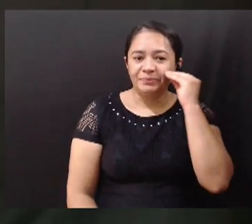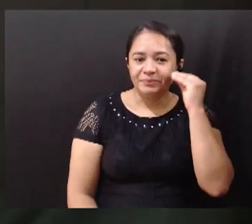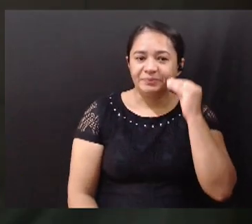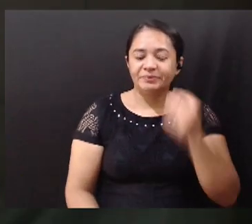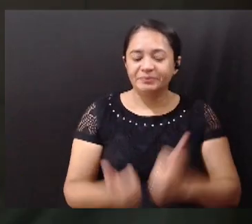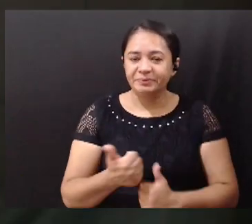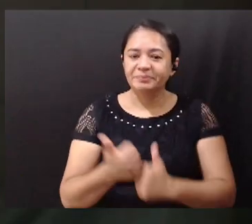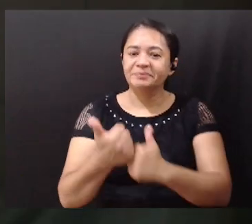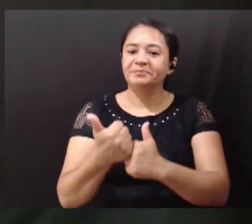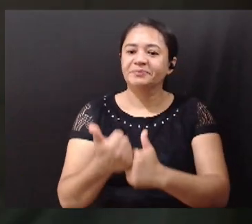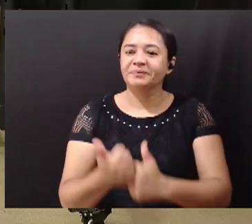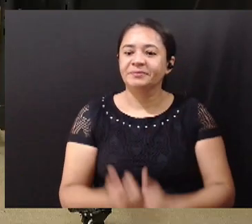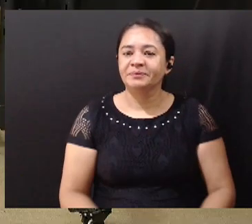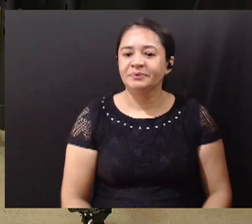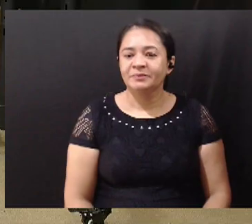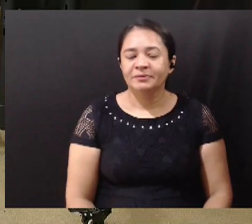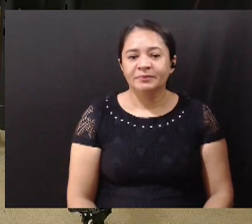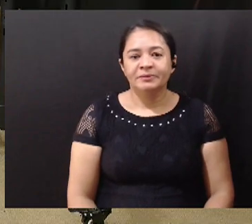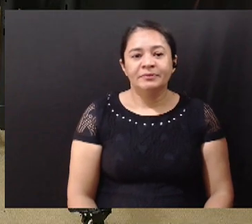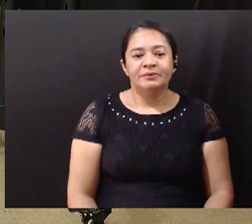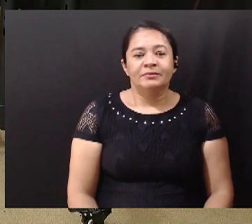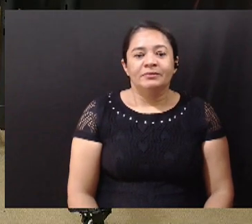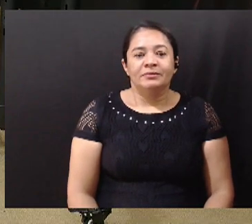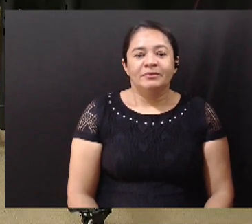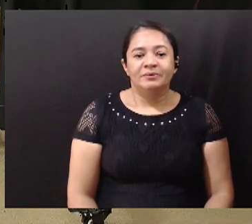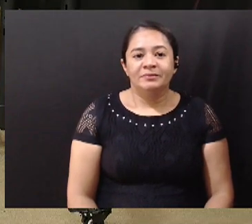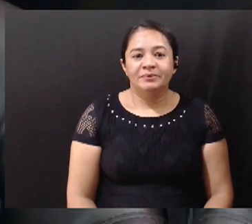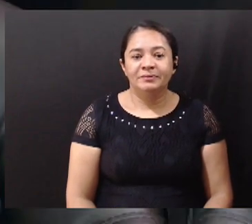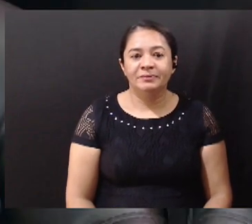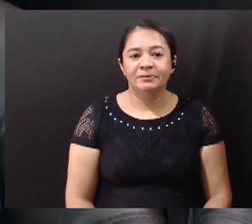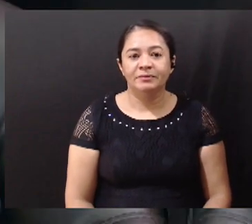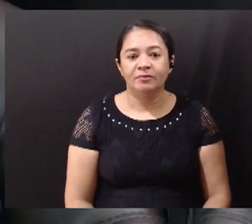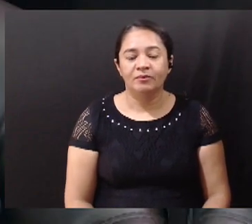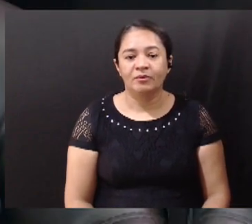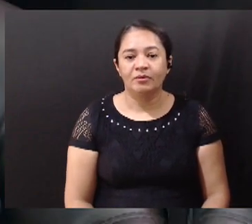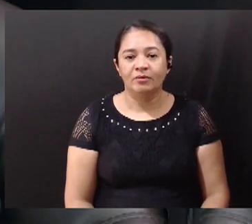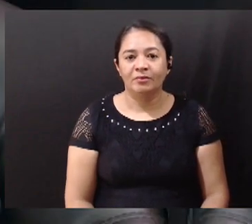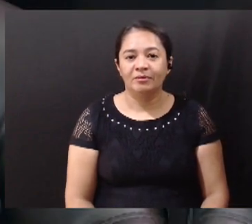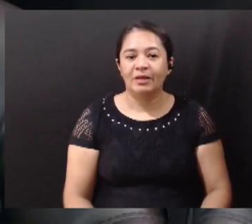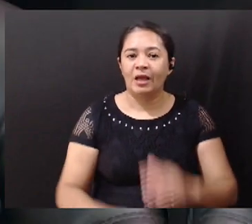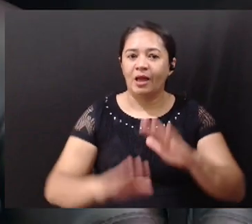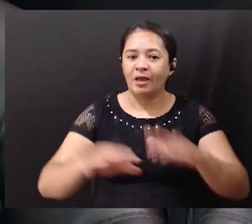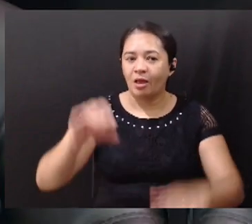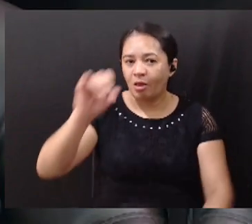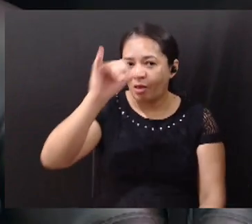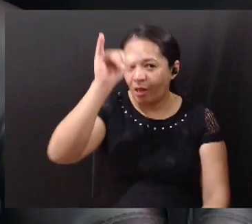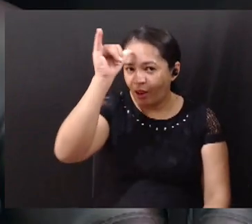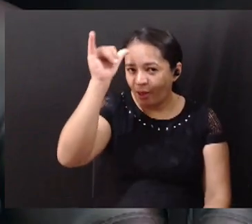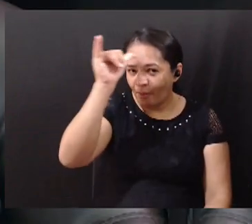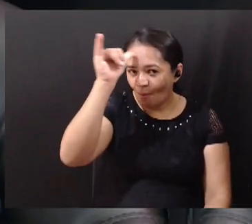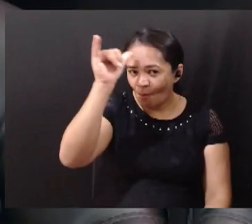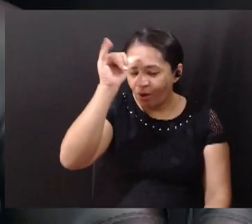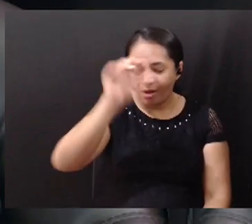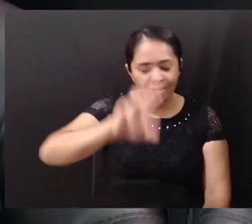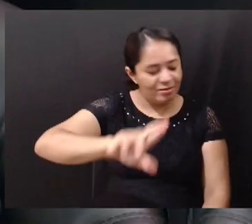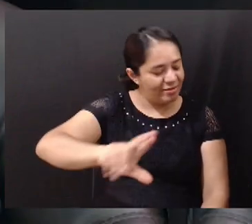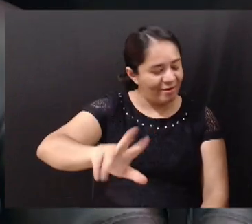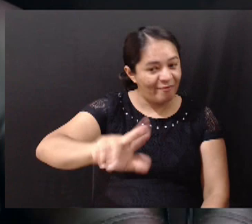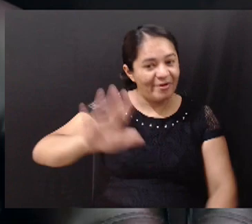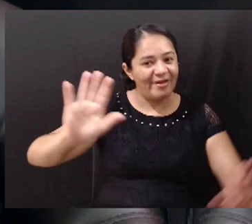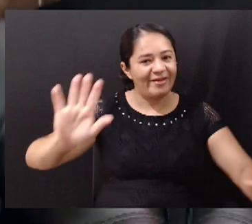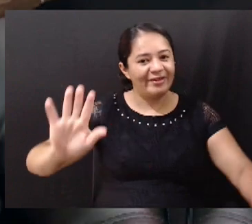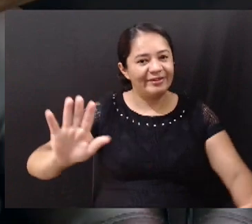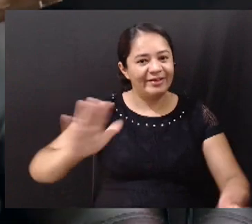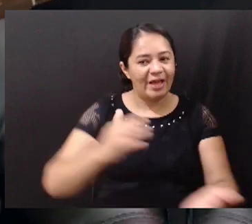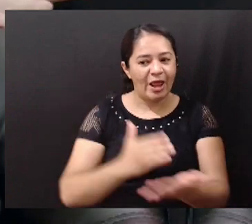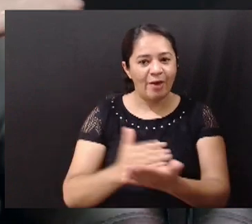férias, Maísa. A criança, ela não é boba. Né? Então, ela vai começar a entender que